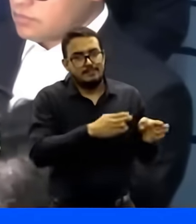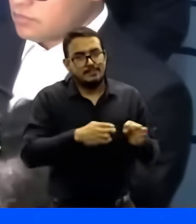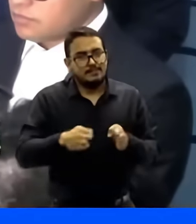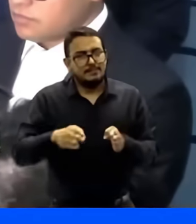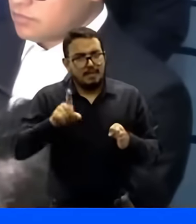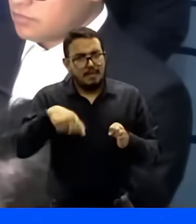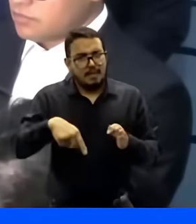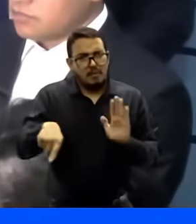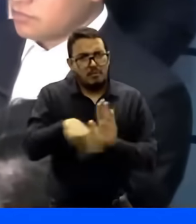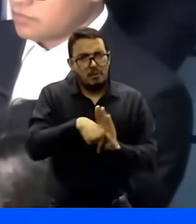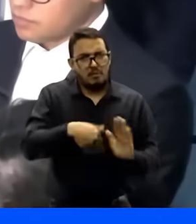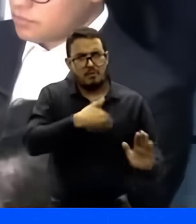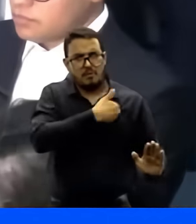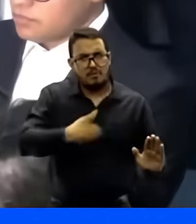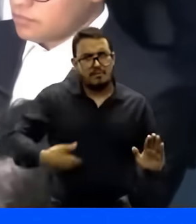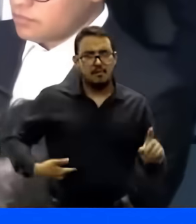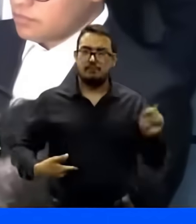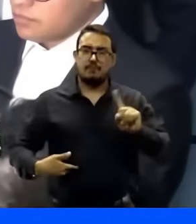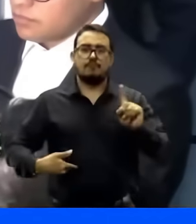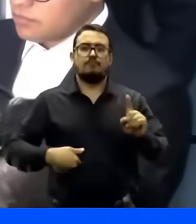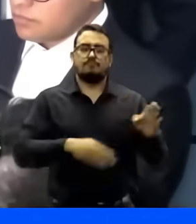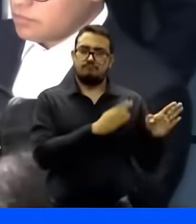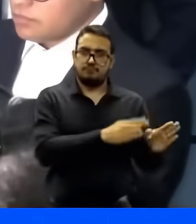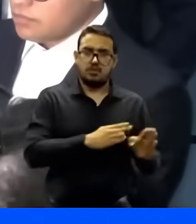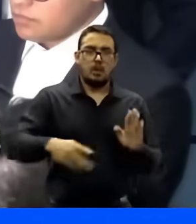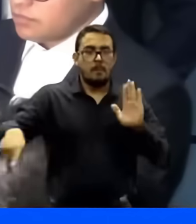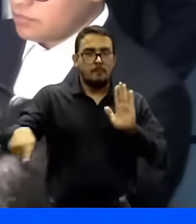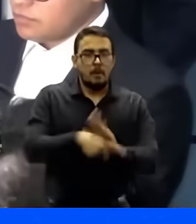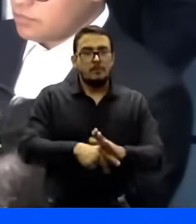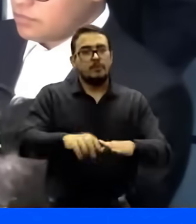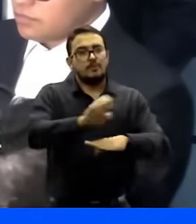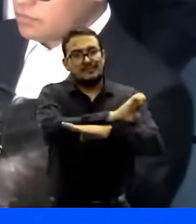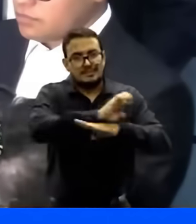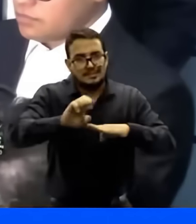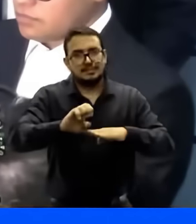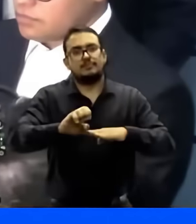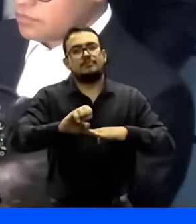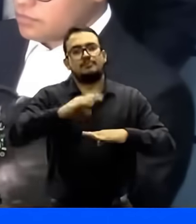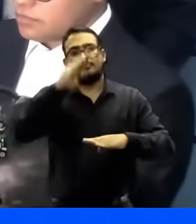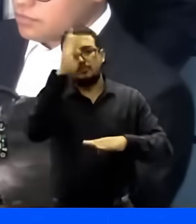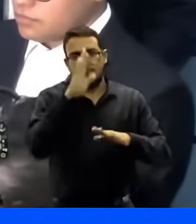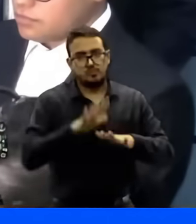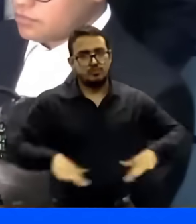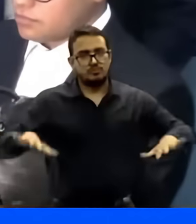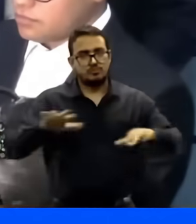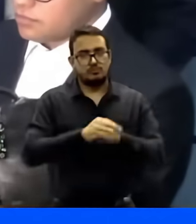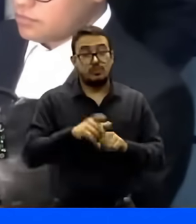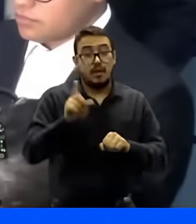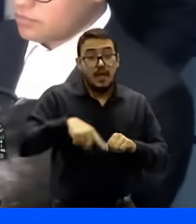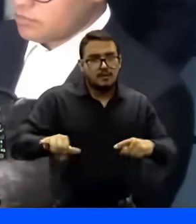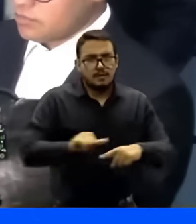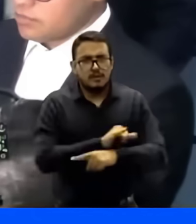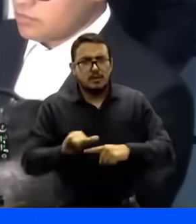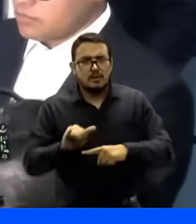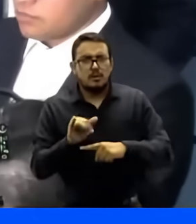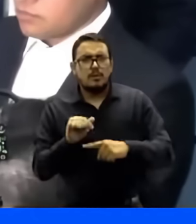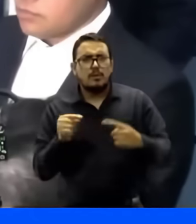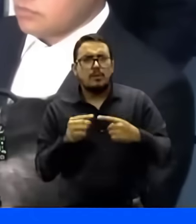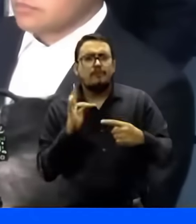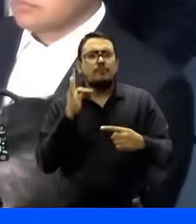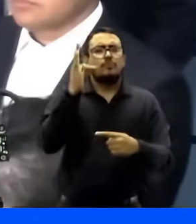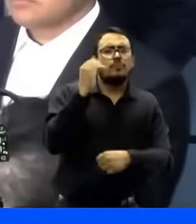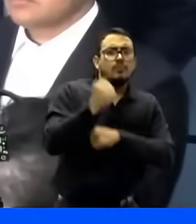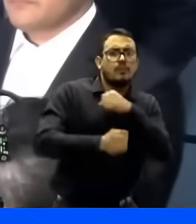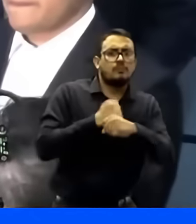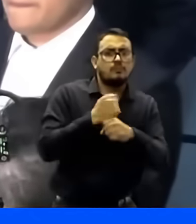governo, é um projeto de Estado brasileiro. E finalizo dizendo que não é uma estratégia para 2050, é importante dizer isso. Ela vai